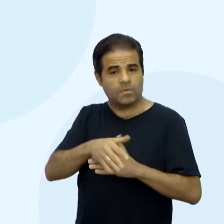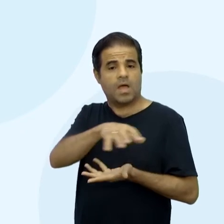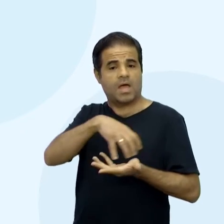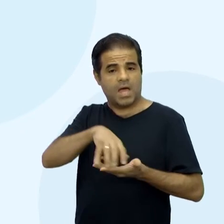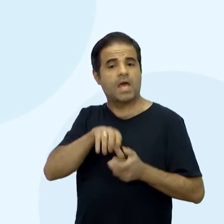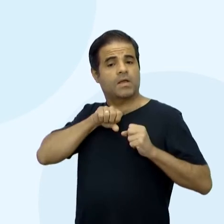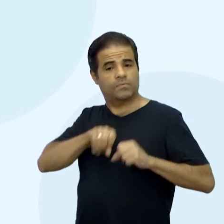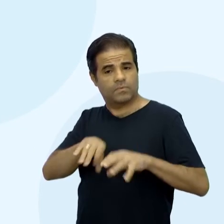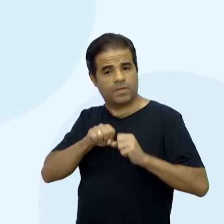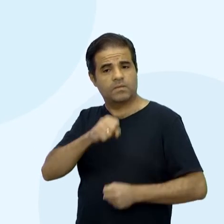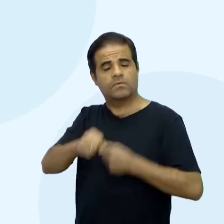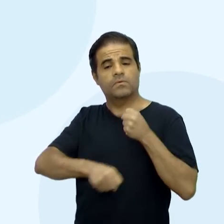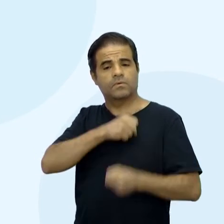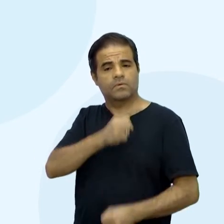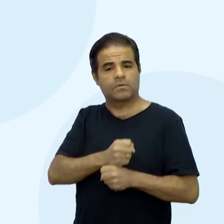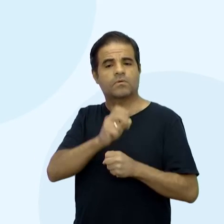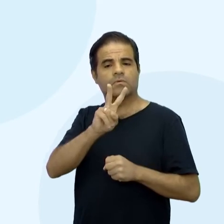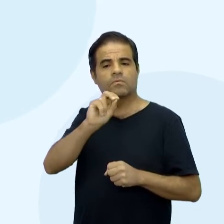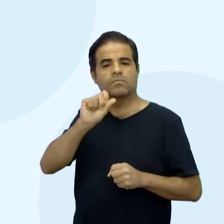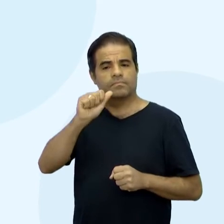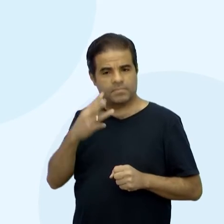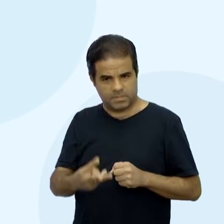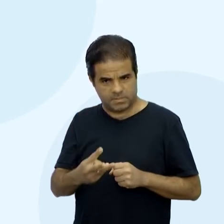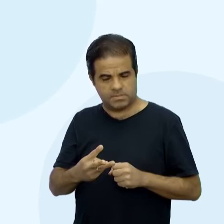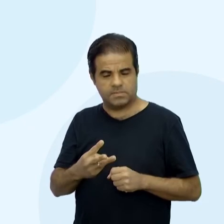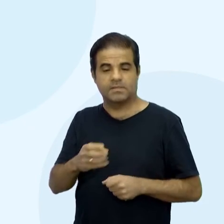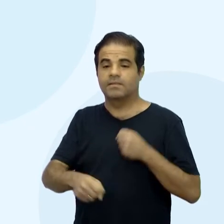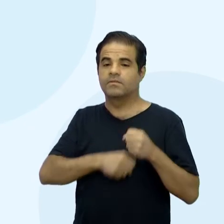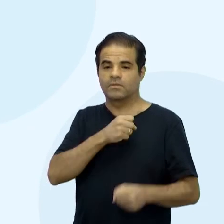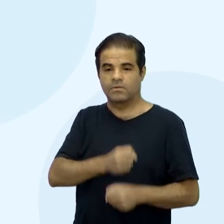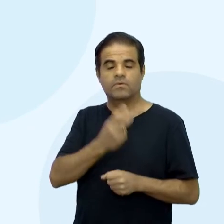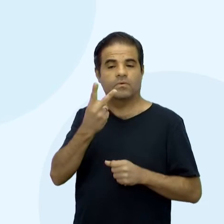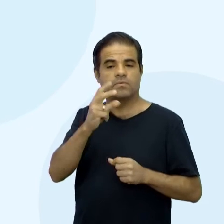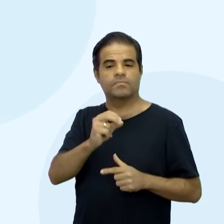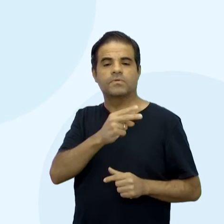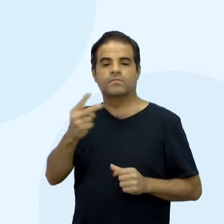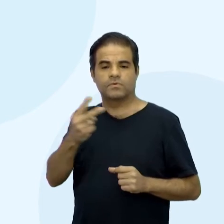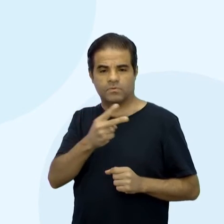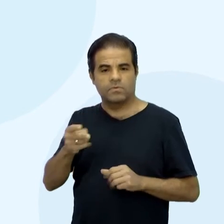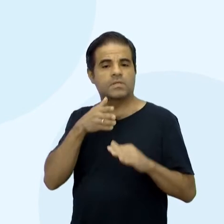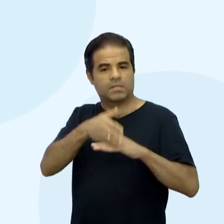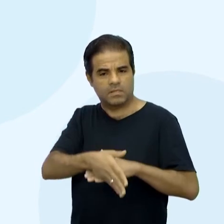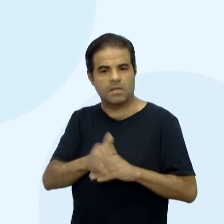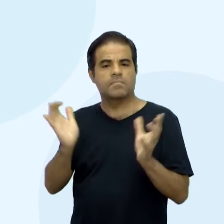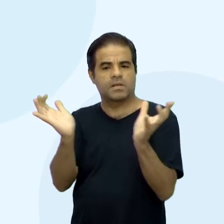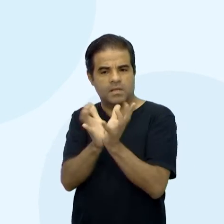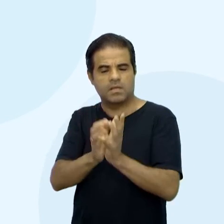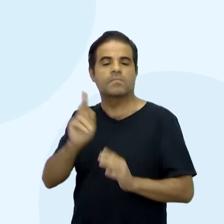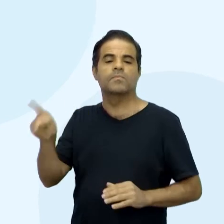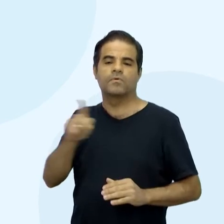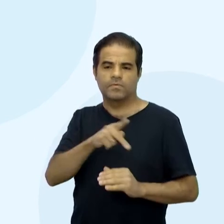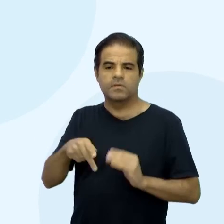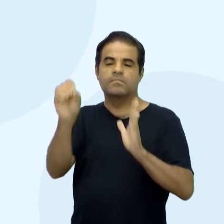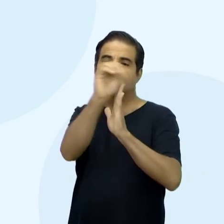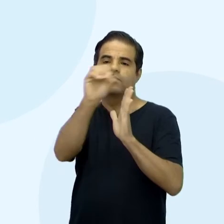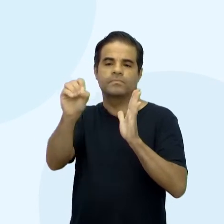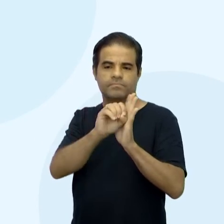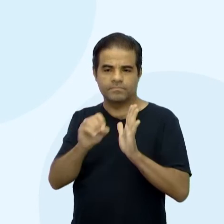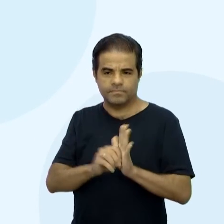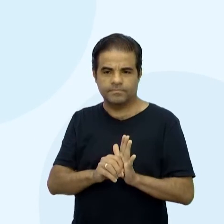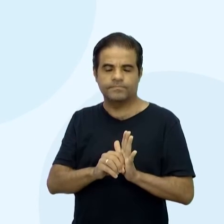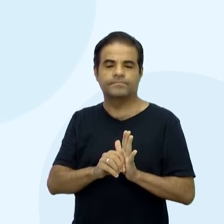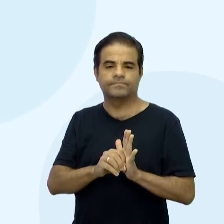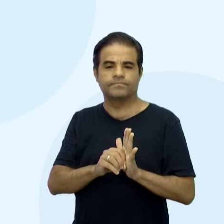área da educação desde o ano de 2013 e em 2022 entrei para a equipe de professores do Centro